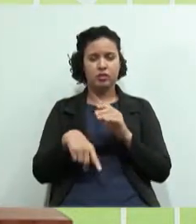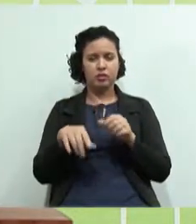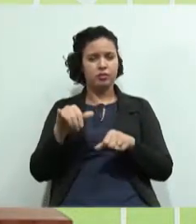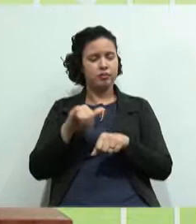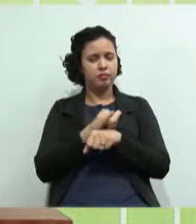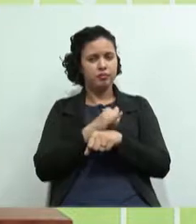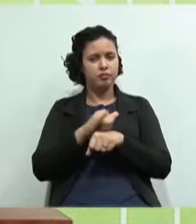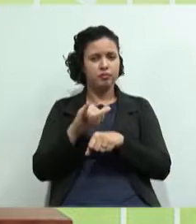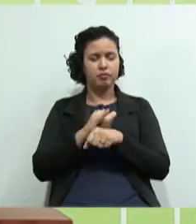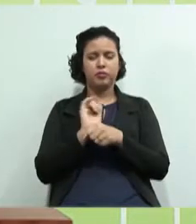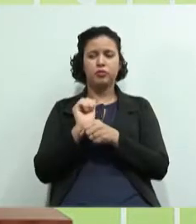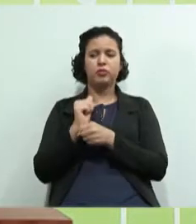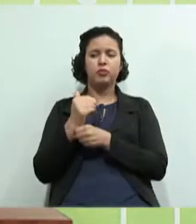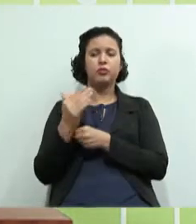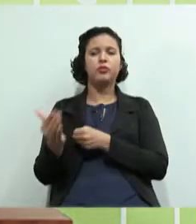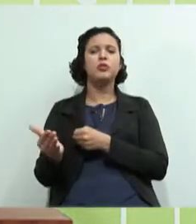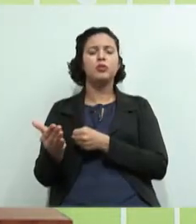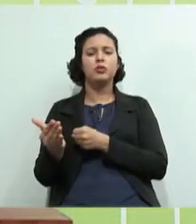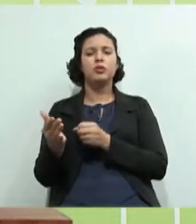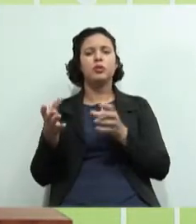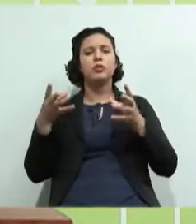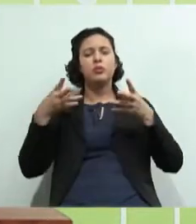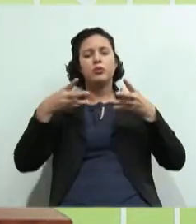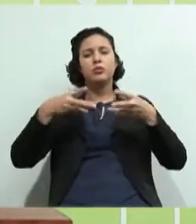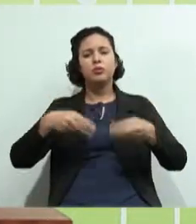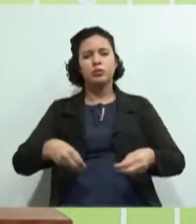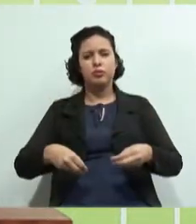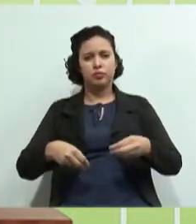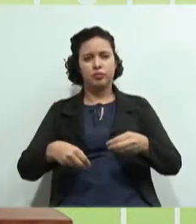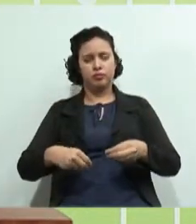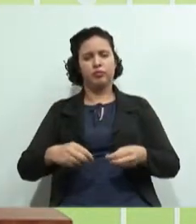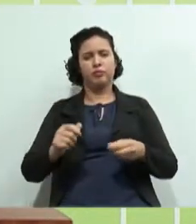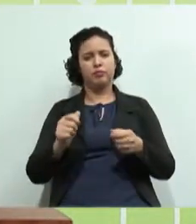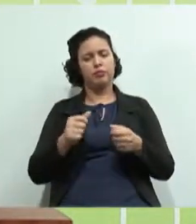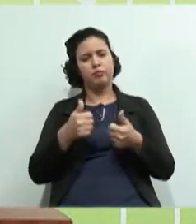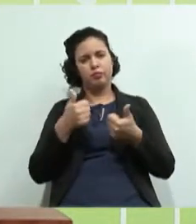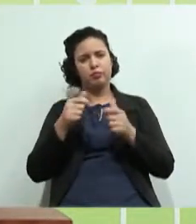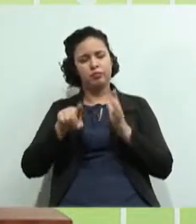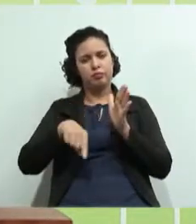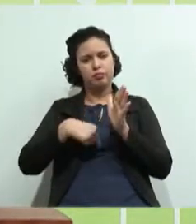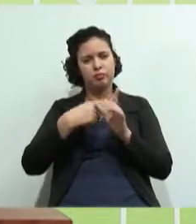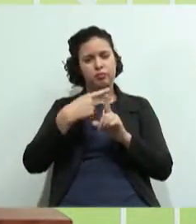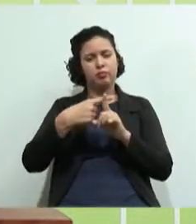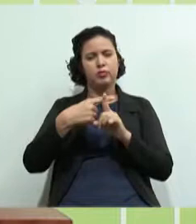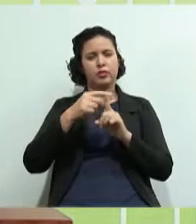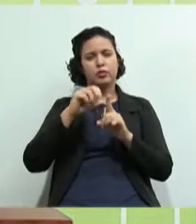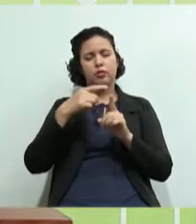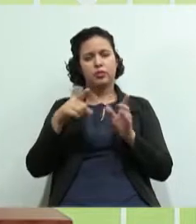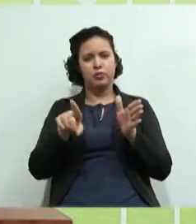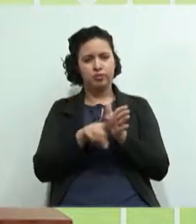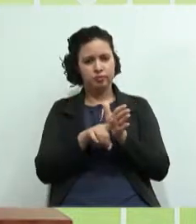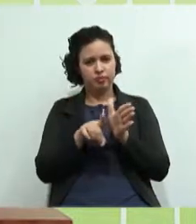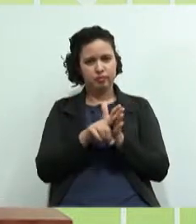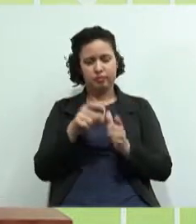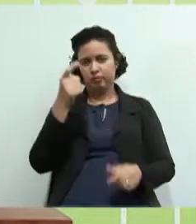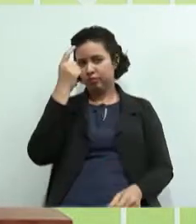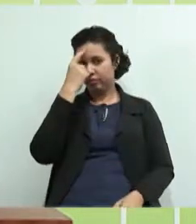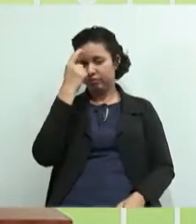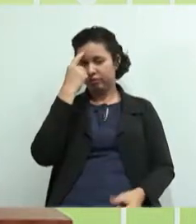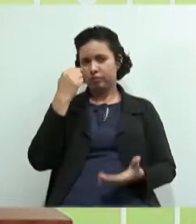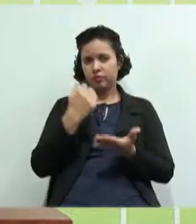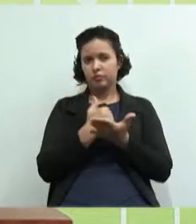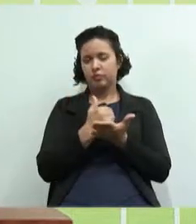do exterior, tá? Tudo aquilo que vai interferir, seja de forma positiva, seja de forma negativa, aquele pensamento ele começou-se